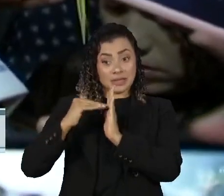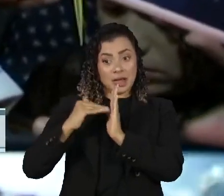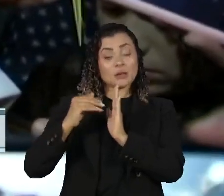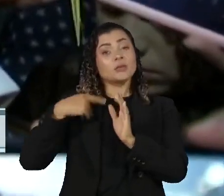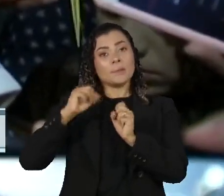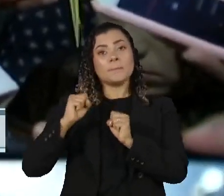decisão